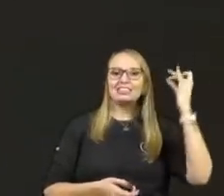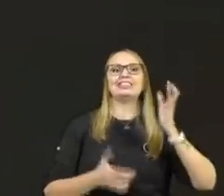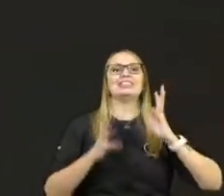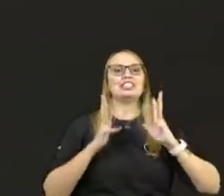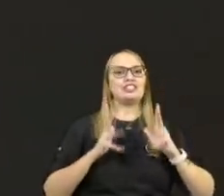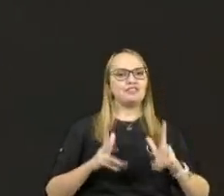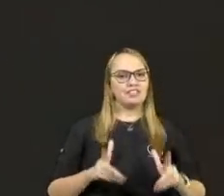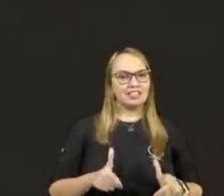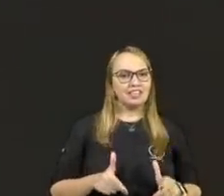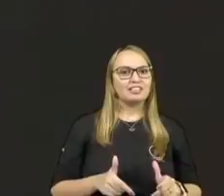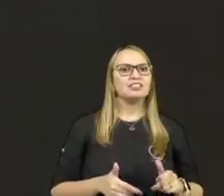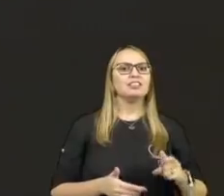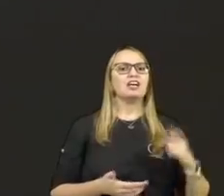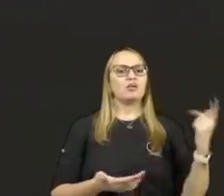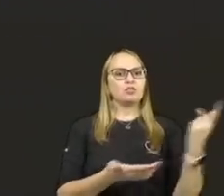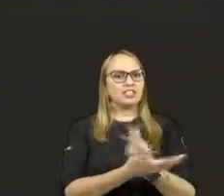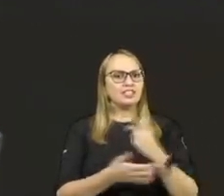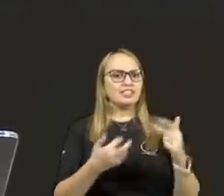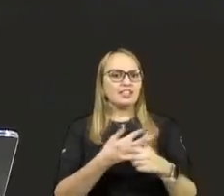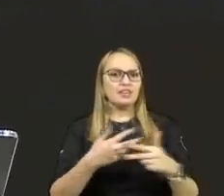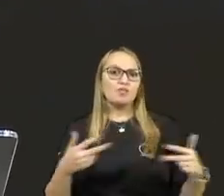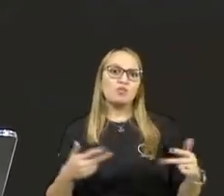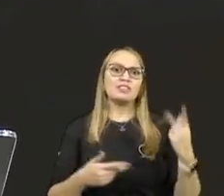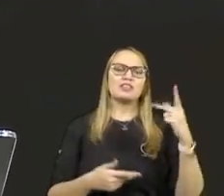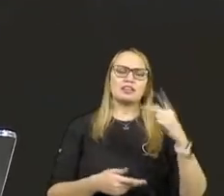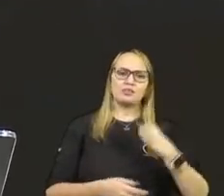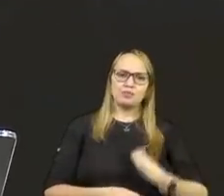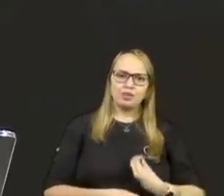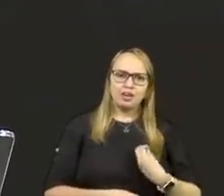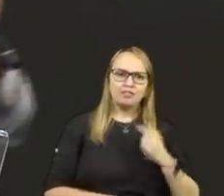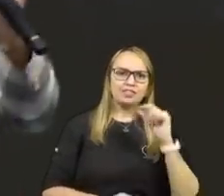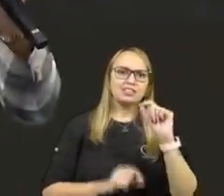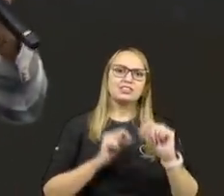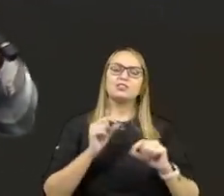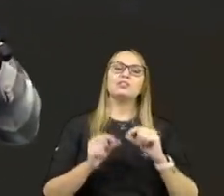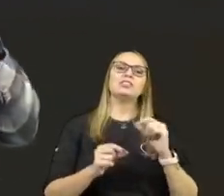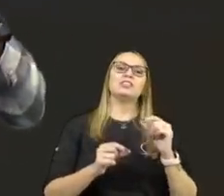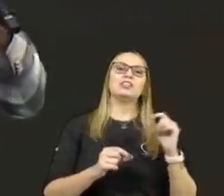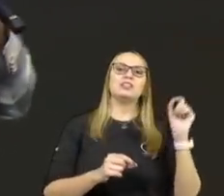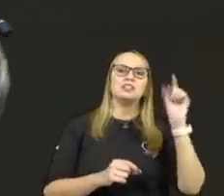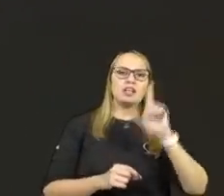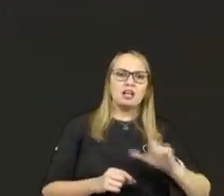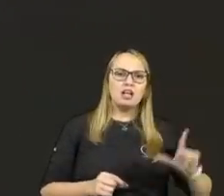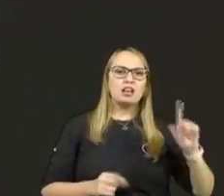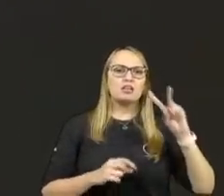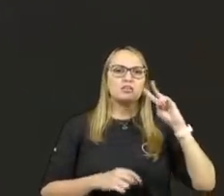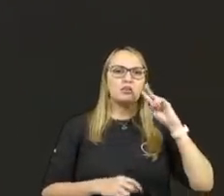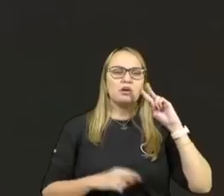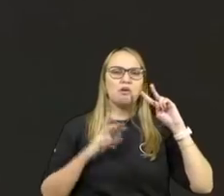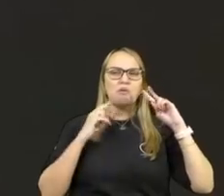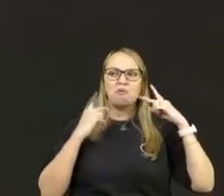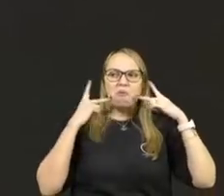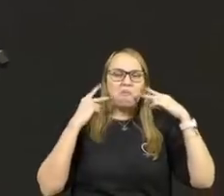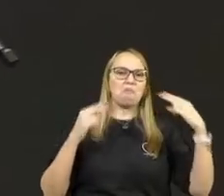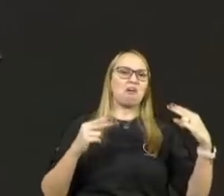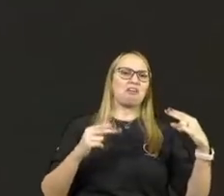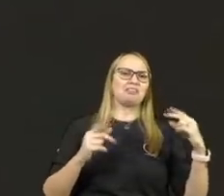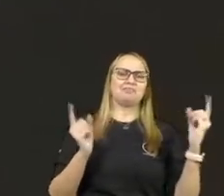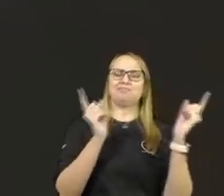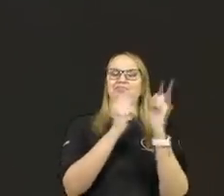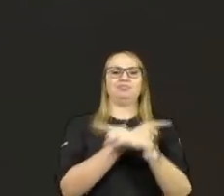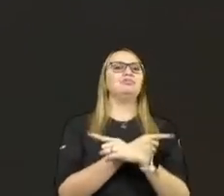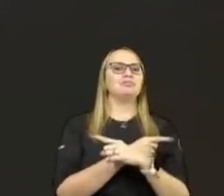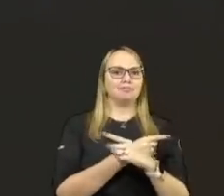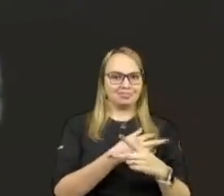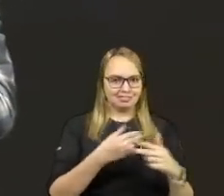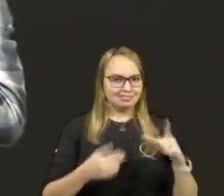Santificai-vos, que irão acontecer coisas na sua vida fora do curso natural que as próprias coisas